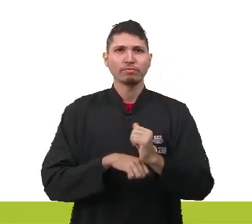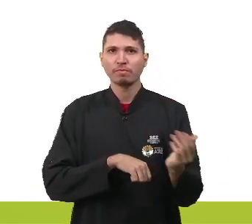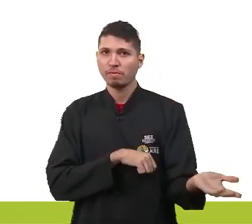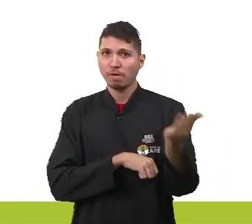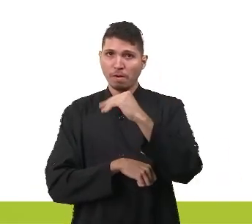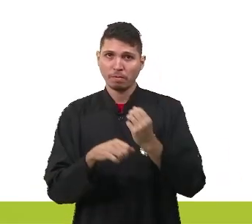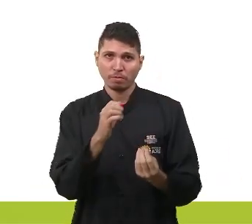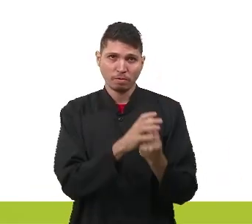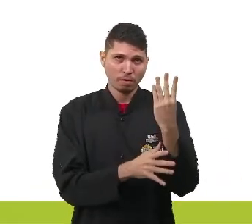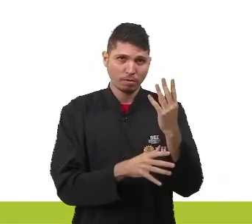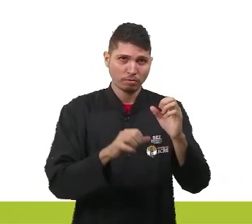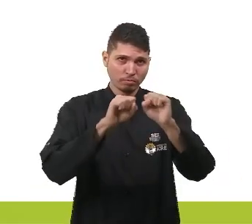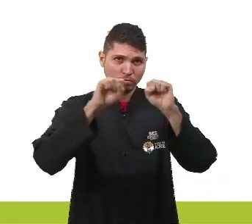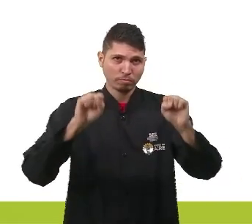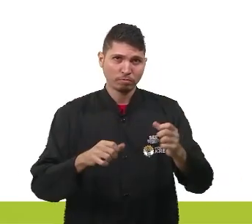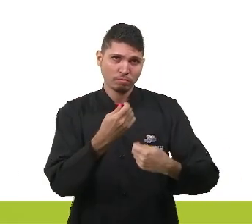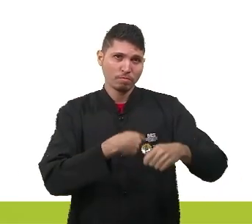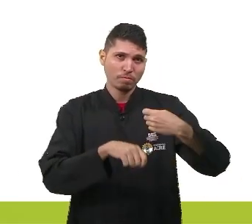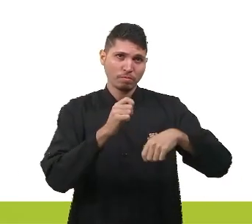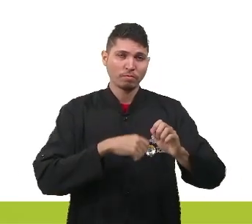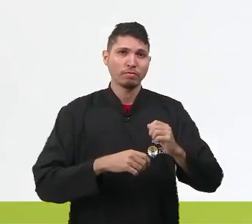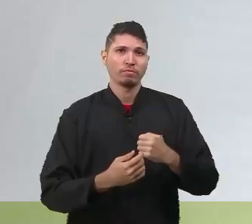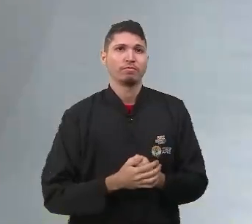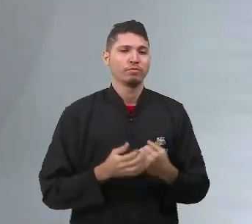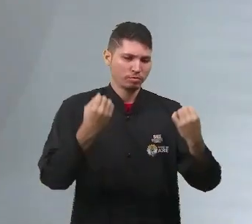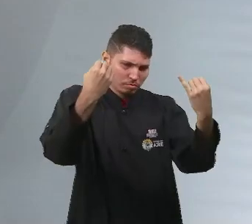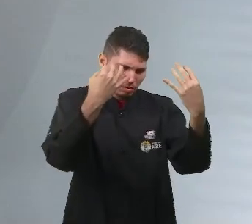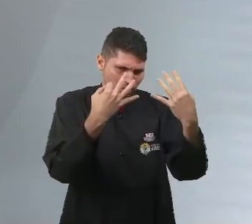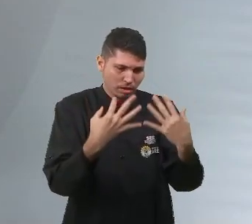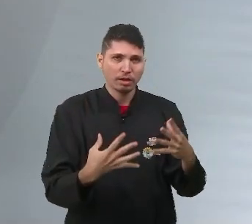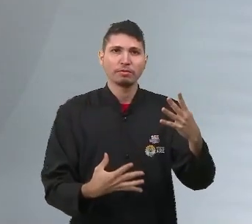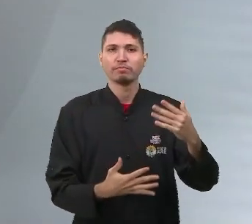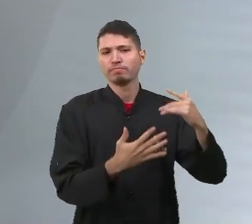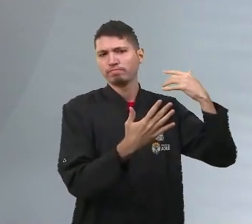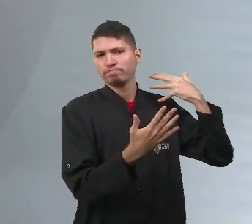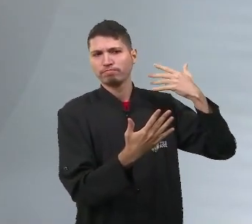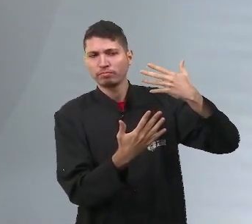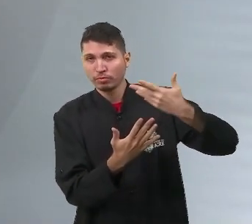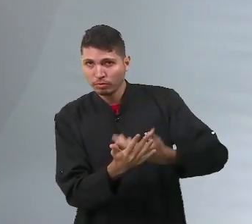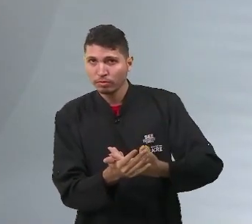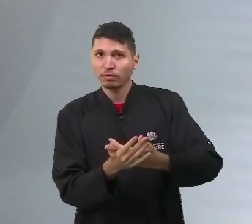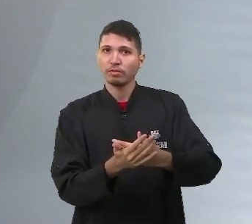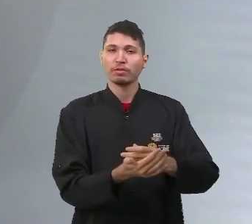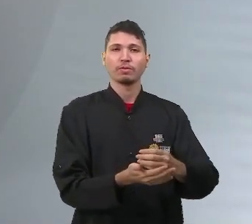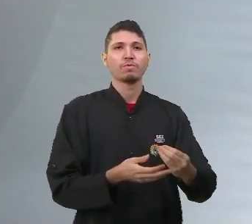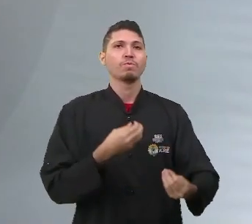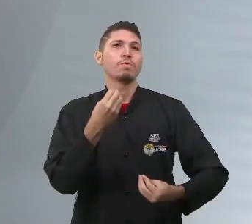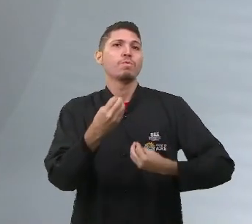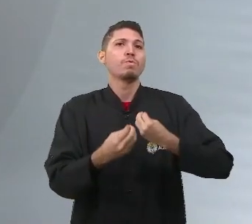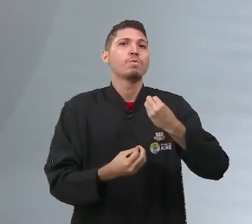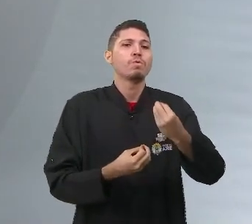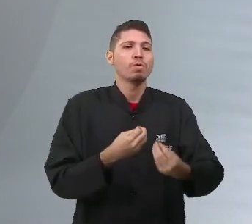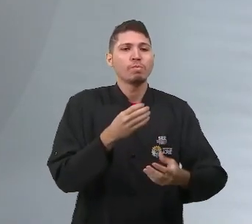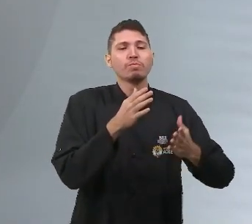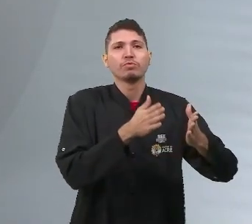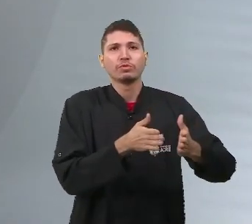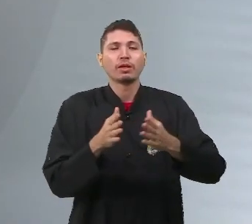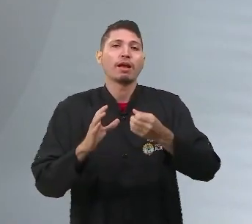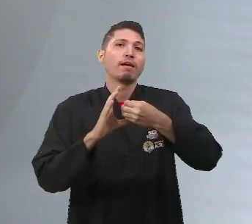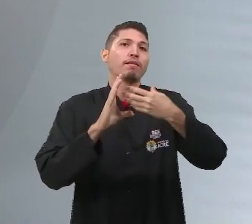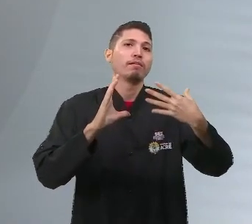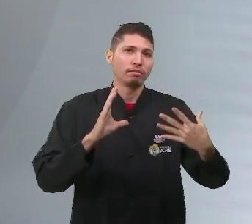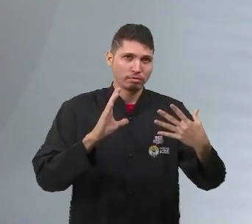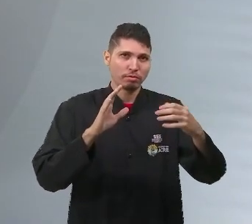para a origem do mercantilismo. Vamos nos situar historicamente para conseguir compreender melhor o que foi e quais foram as